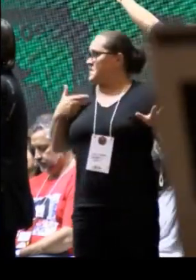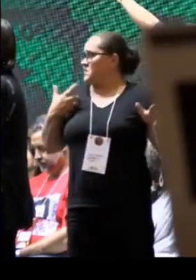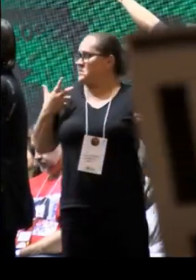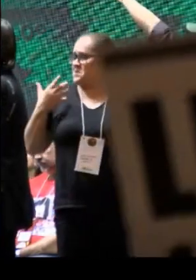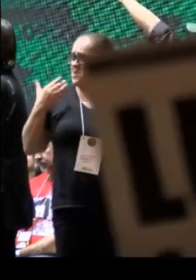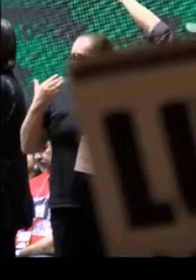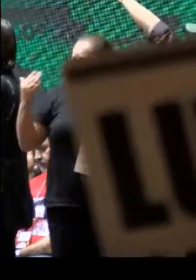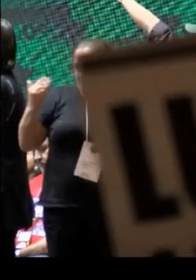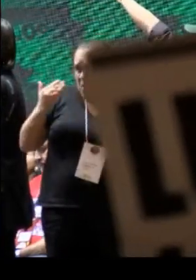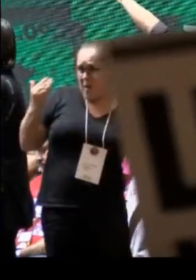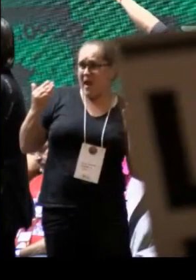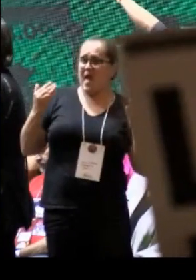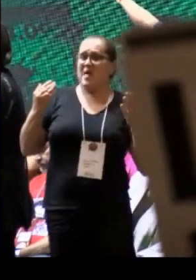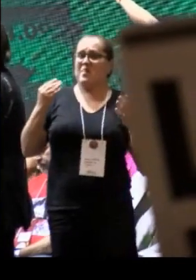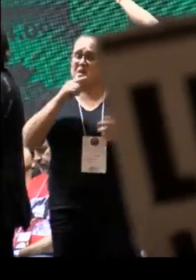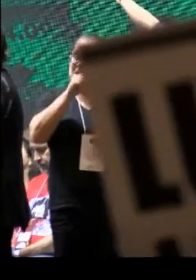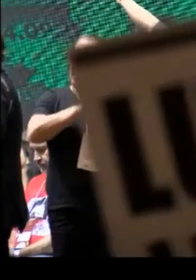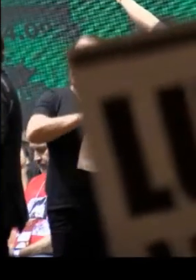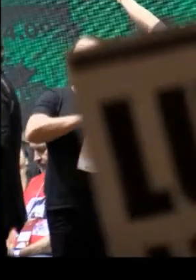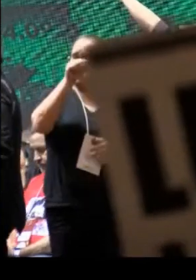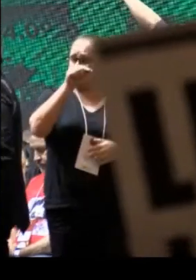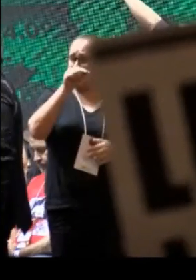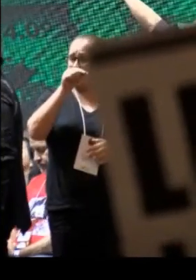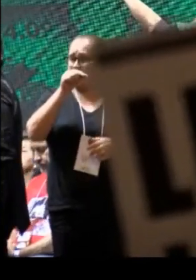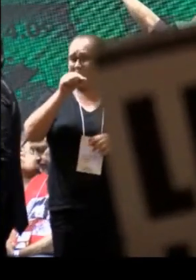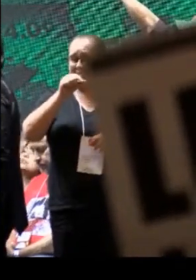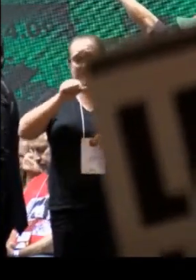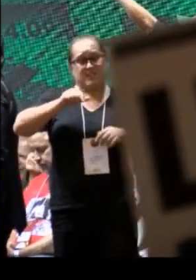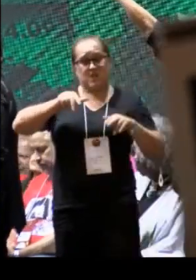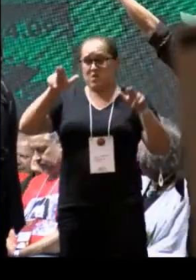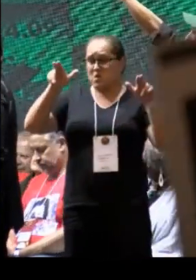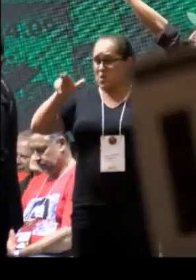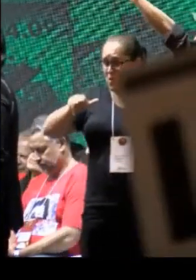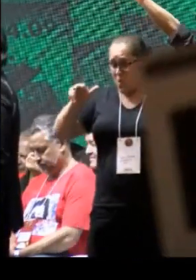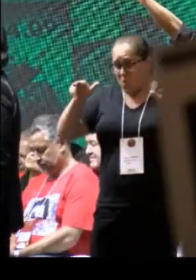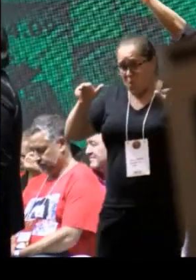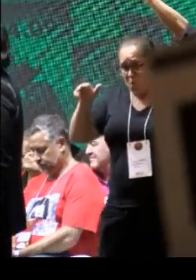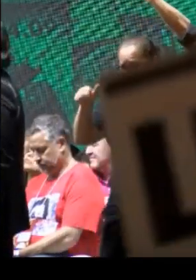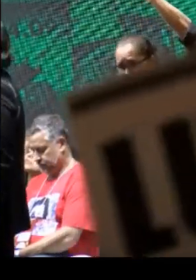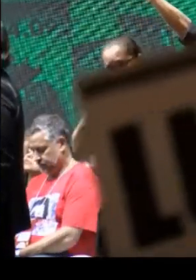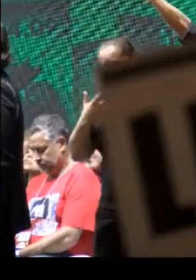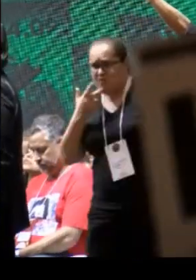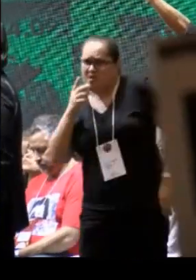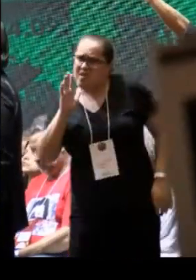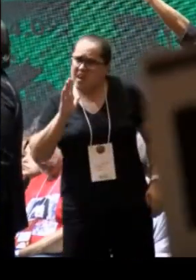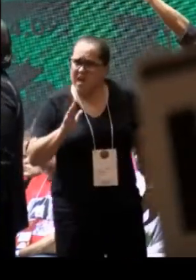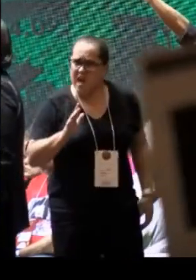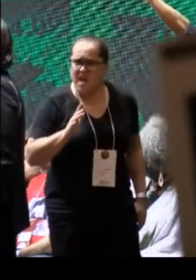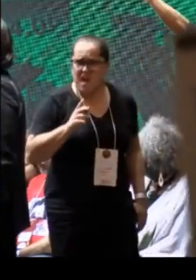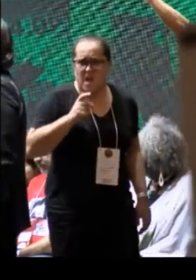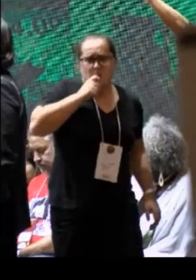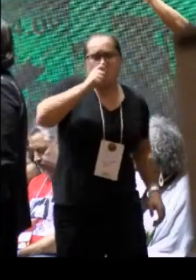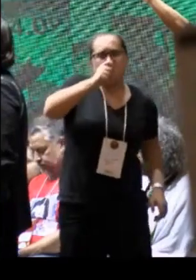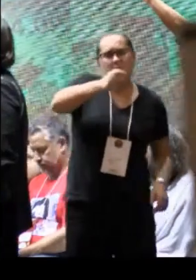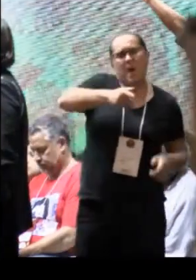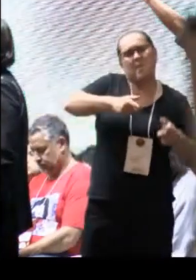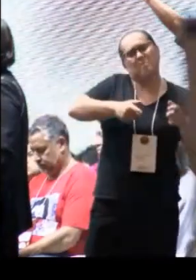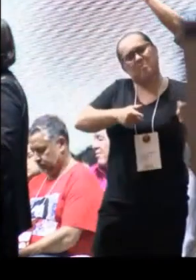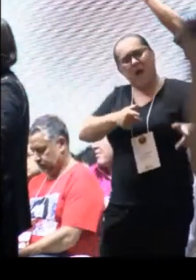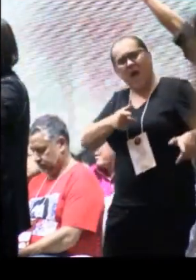presidente que eles escolheram. Jamais ameacei e jamais ameaçaria